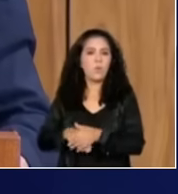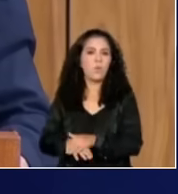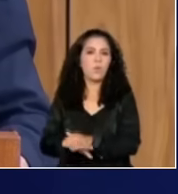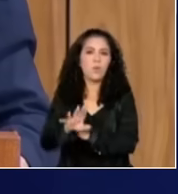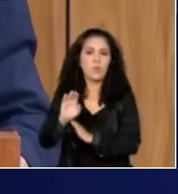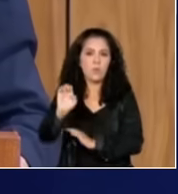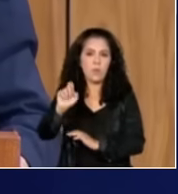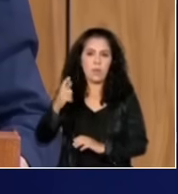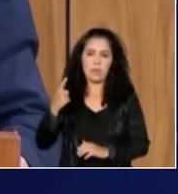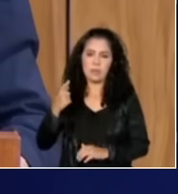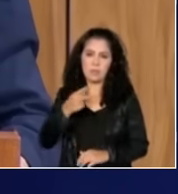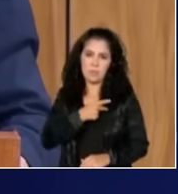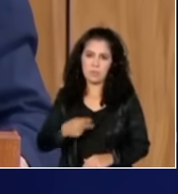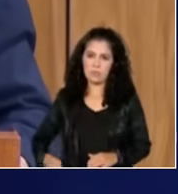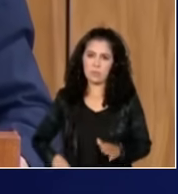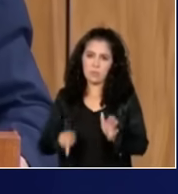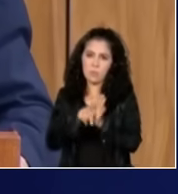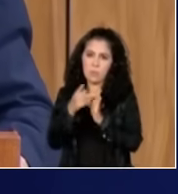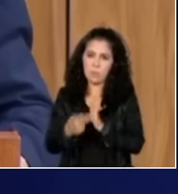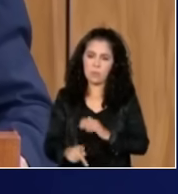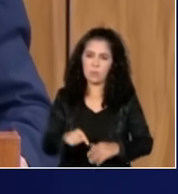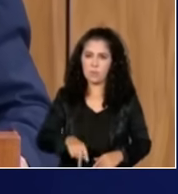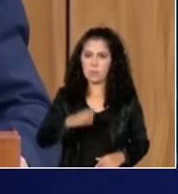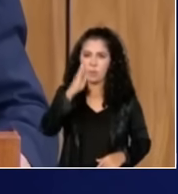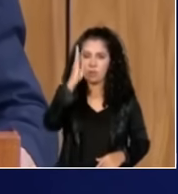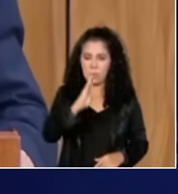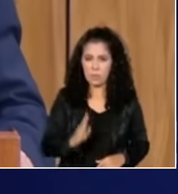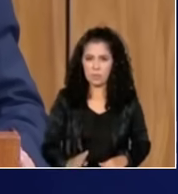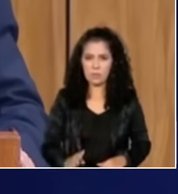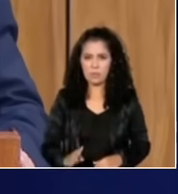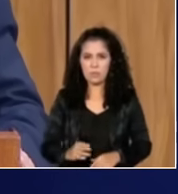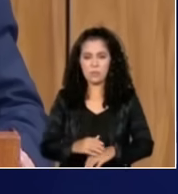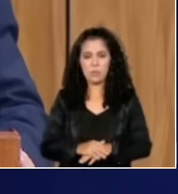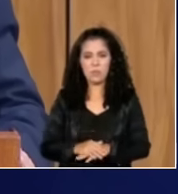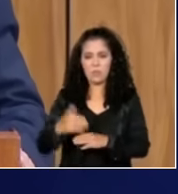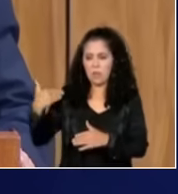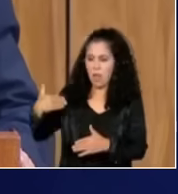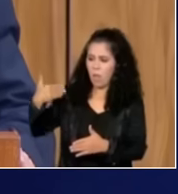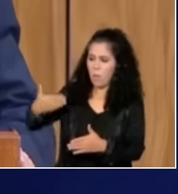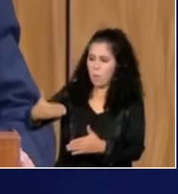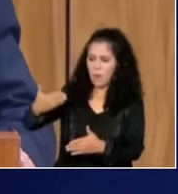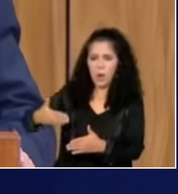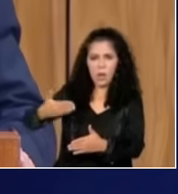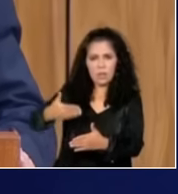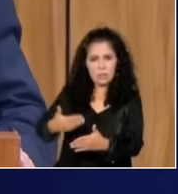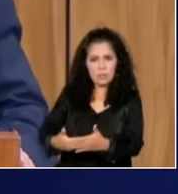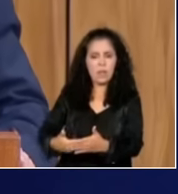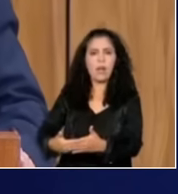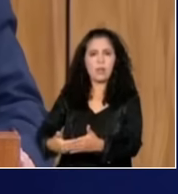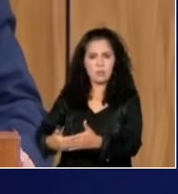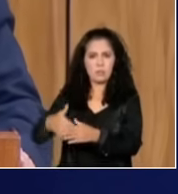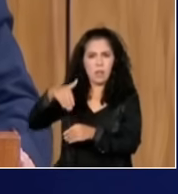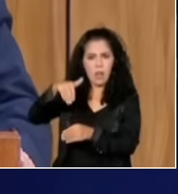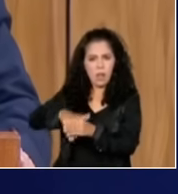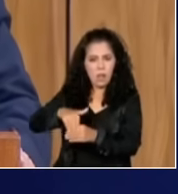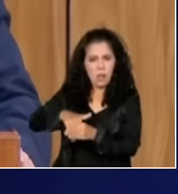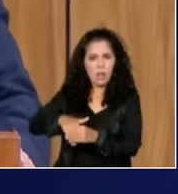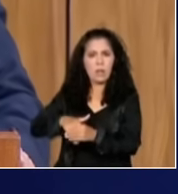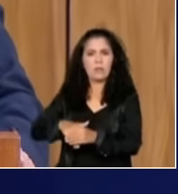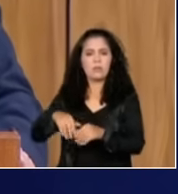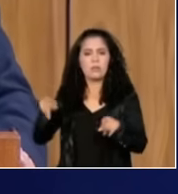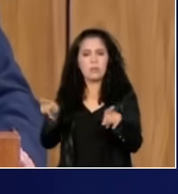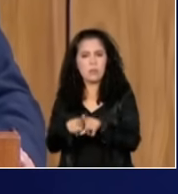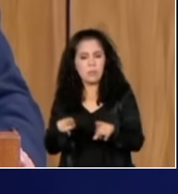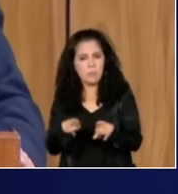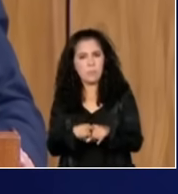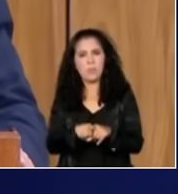ex-presidente desse país de negar durante todo o processo eleitoral, a lisura das urnas,